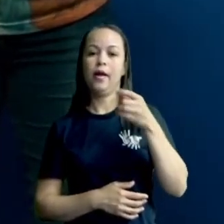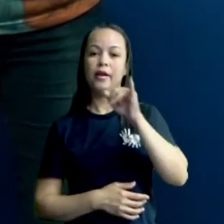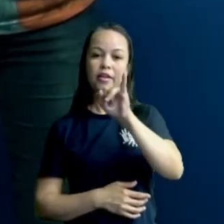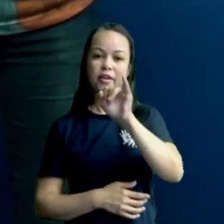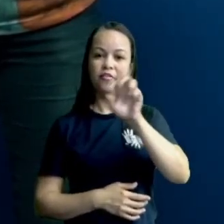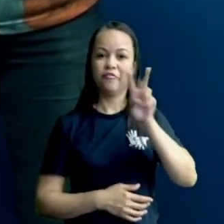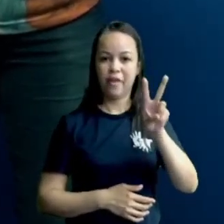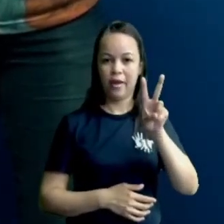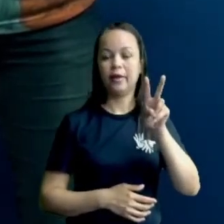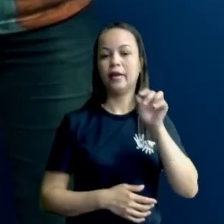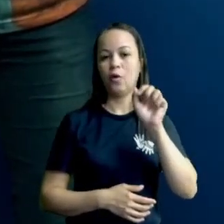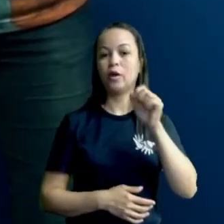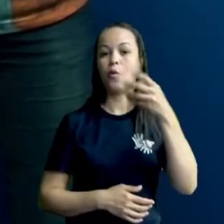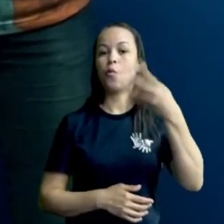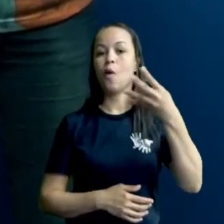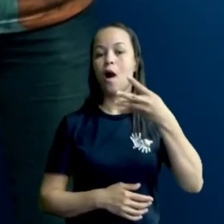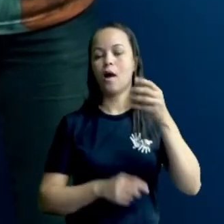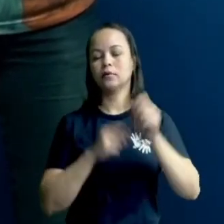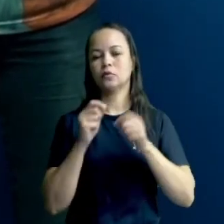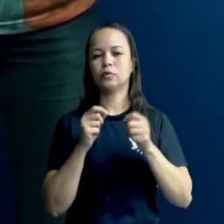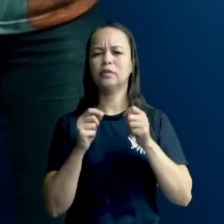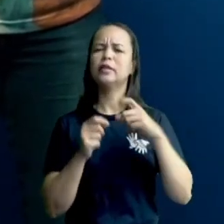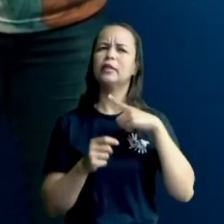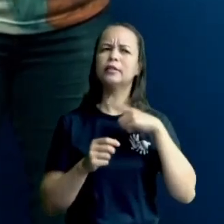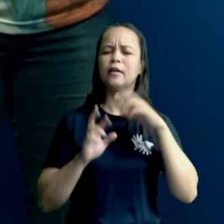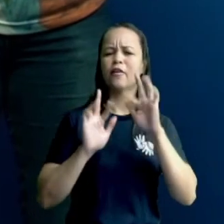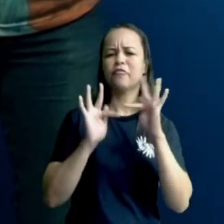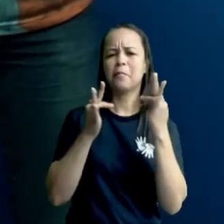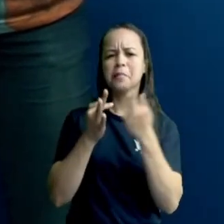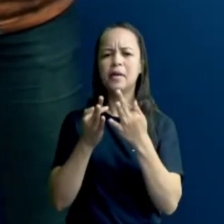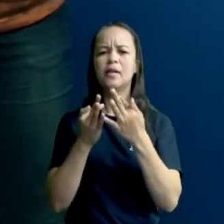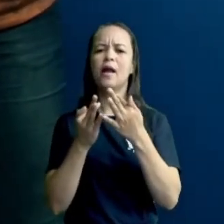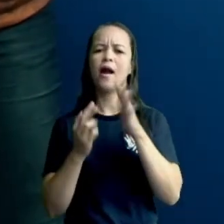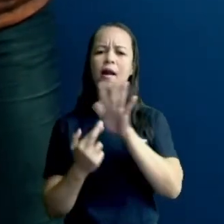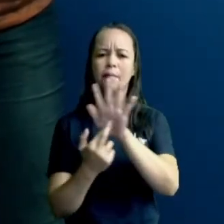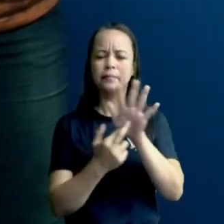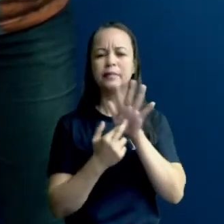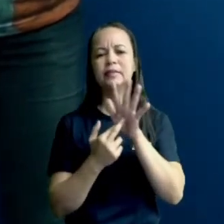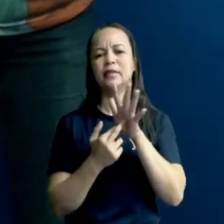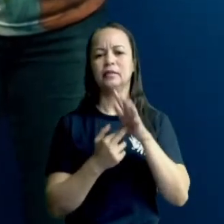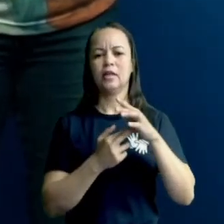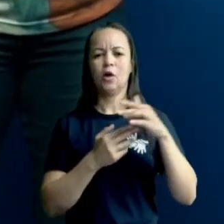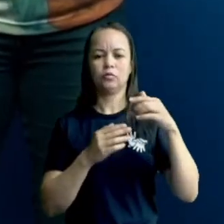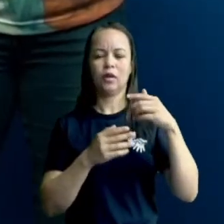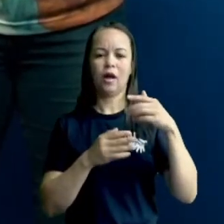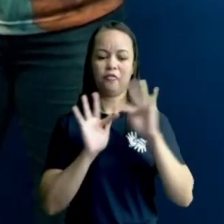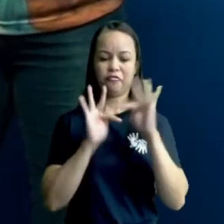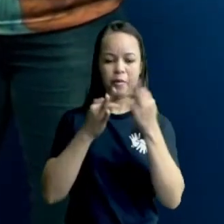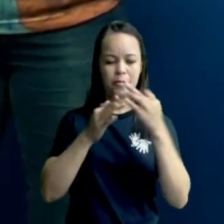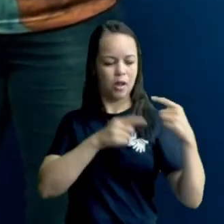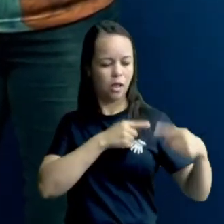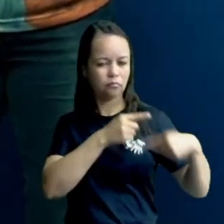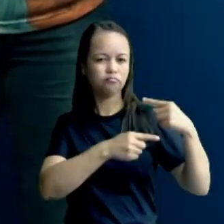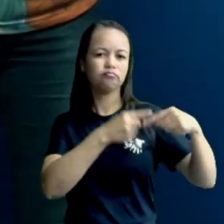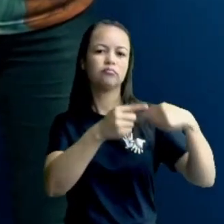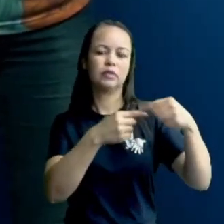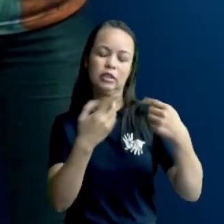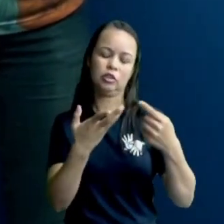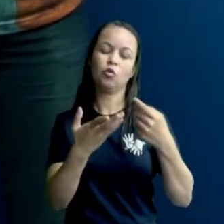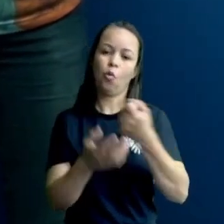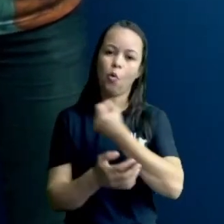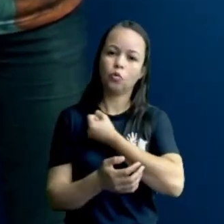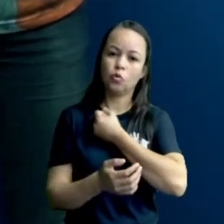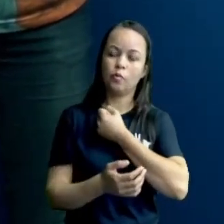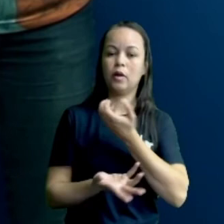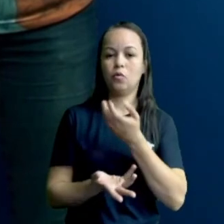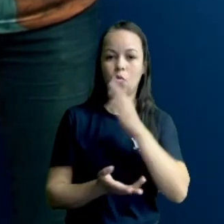da onde ele vivia, né? A família real tinha essa representação da sua descendência. Então, eles representavam por esse